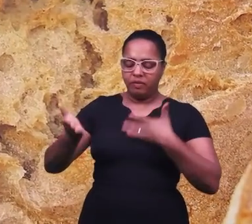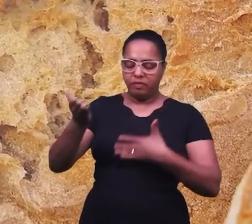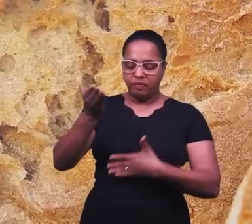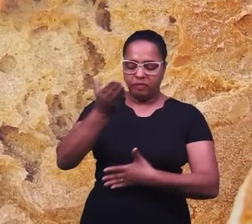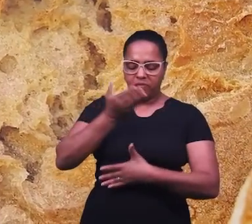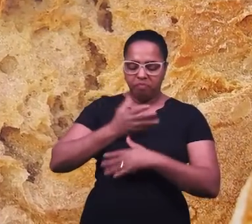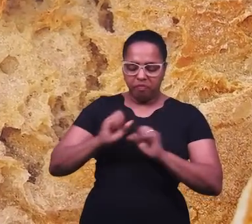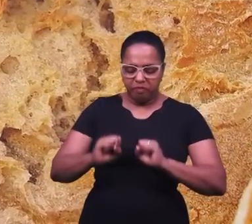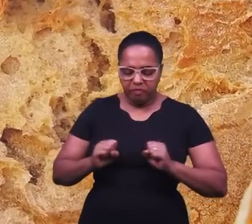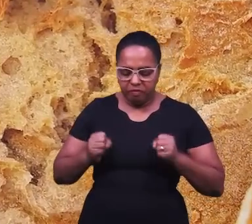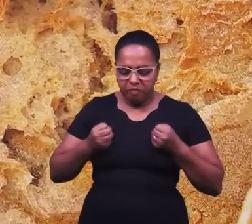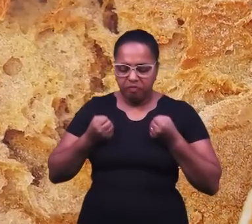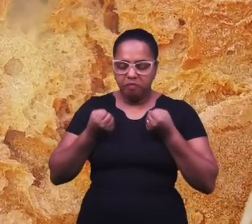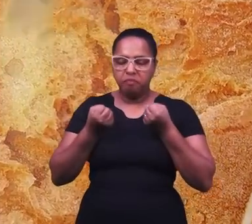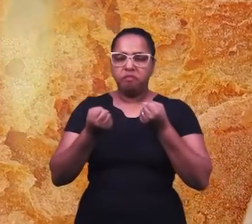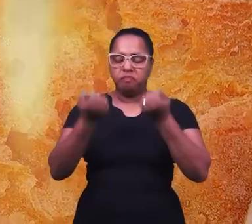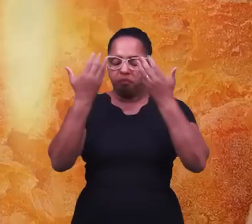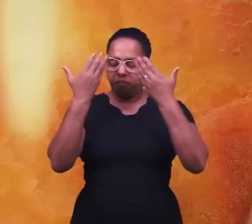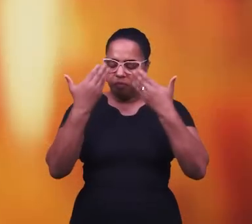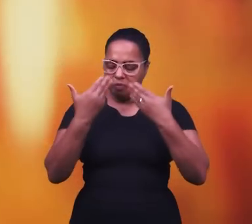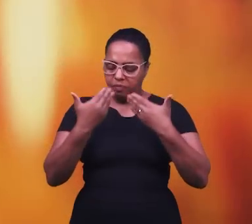alimentar meu ser.